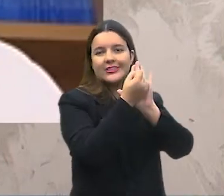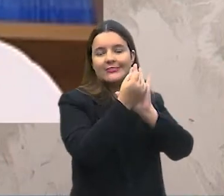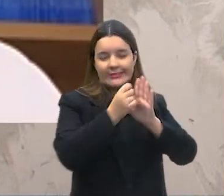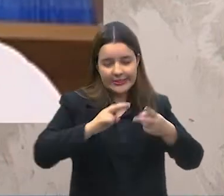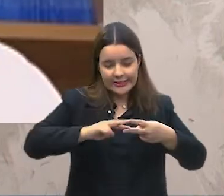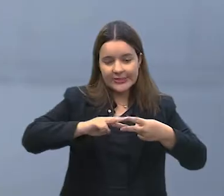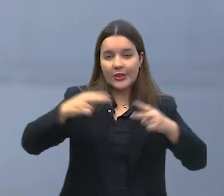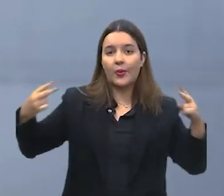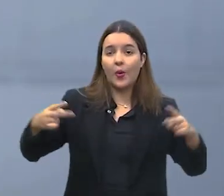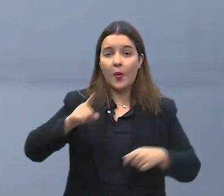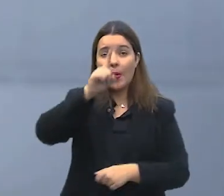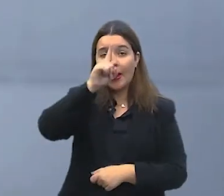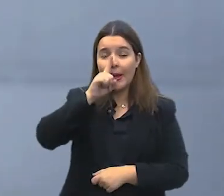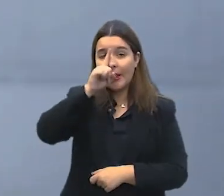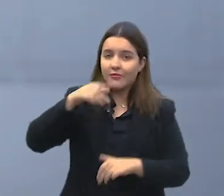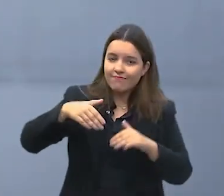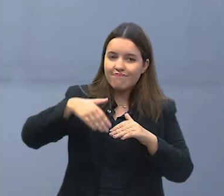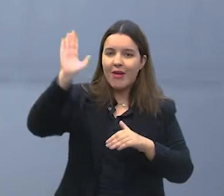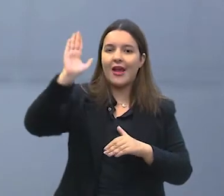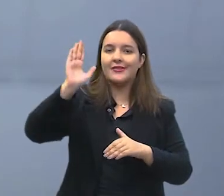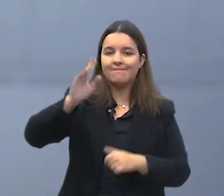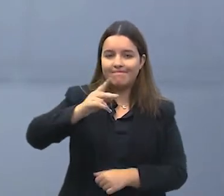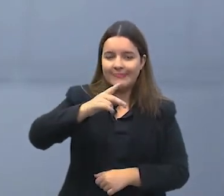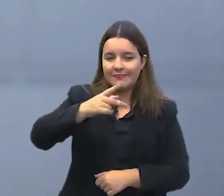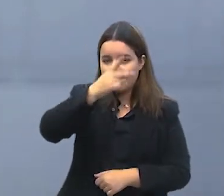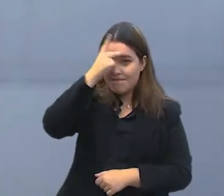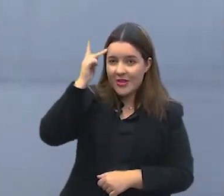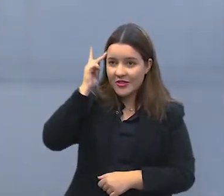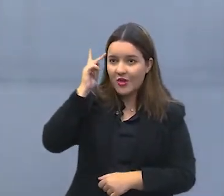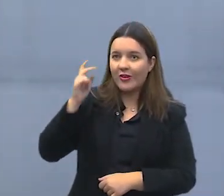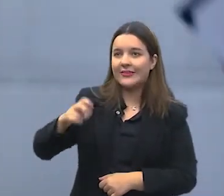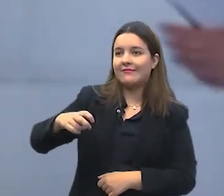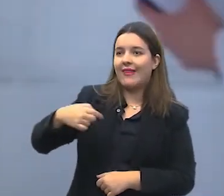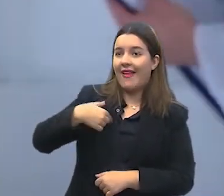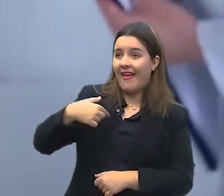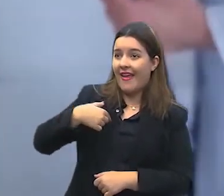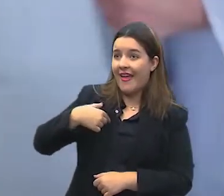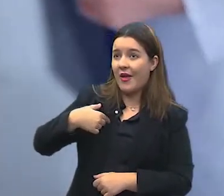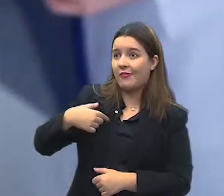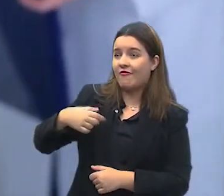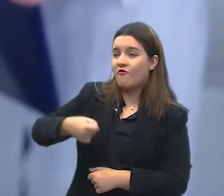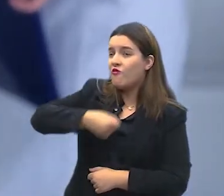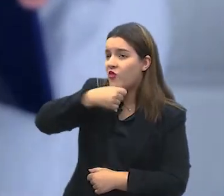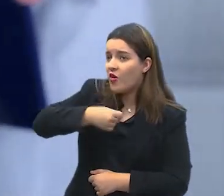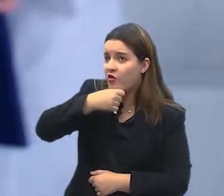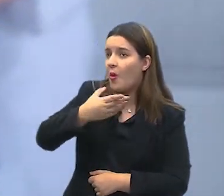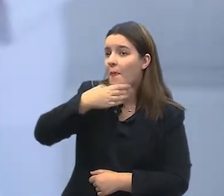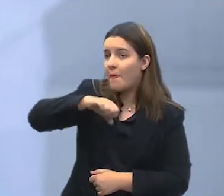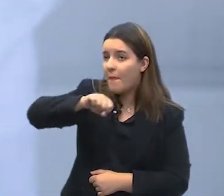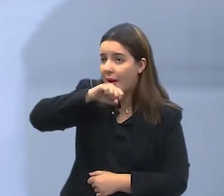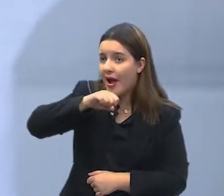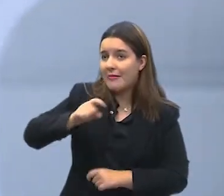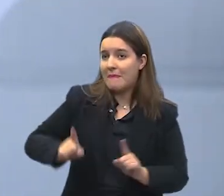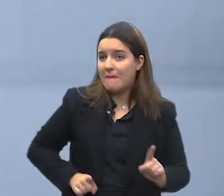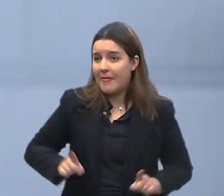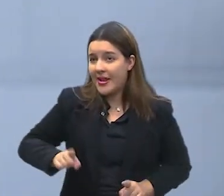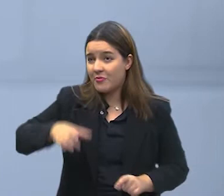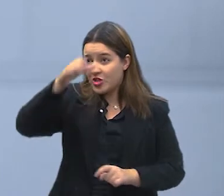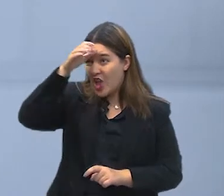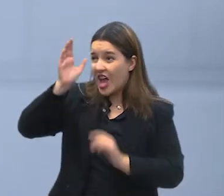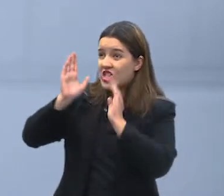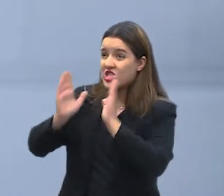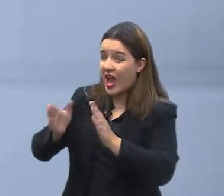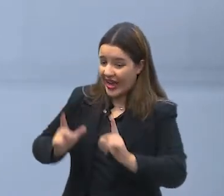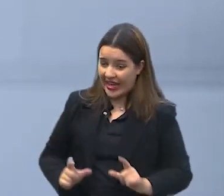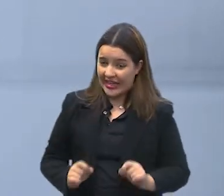herdada, né, de risco aumentado nos indivíduos que são filhos, netos ou sobrinhos, ou primos até, de pacientes